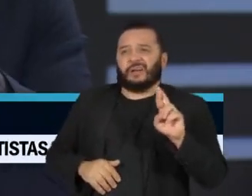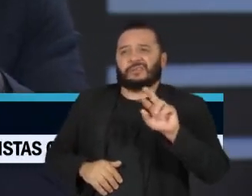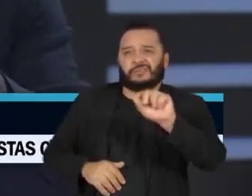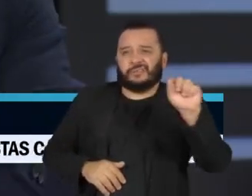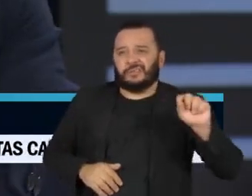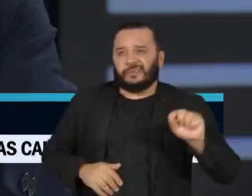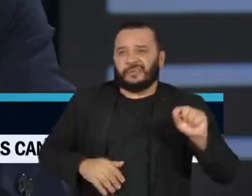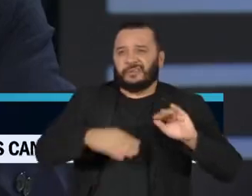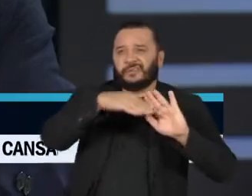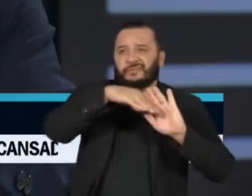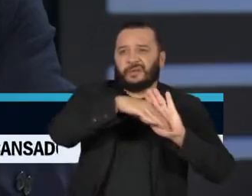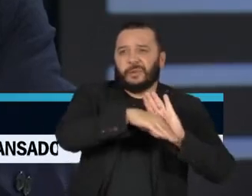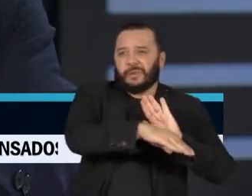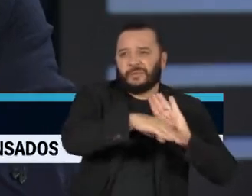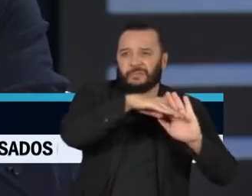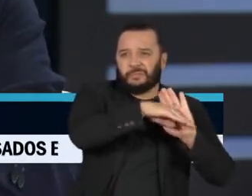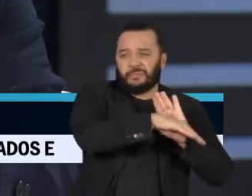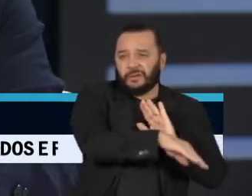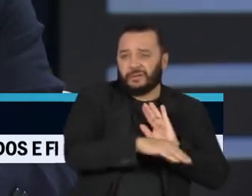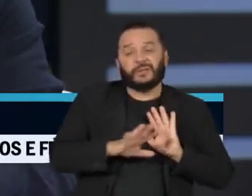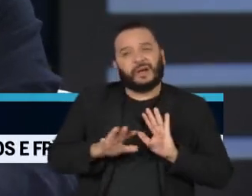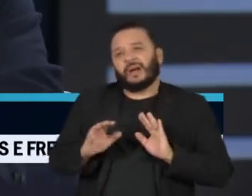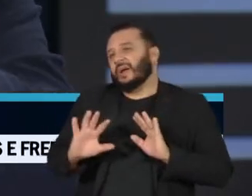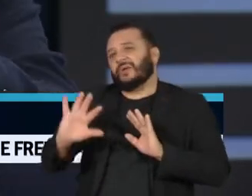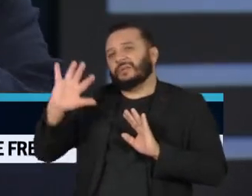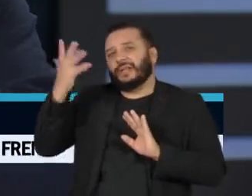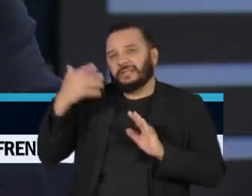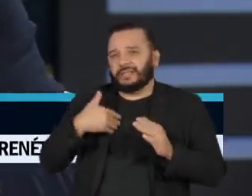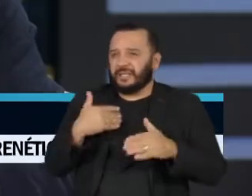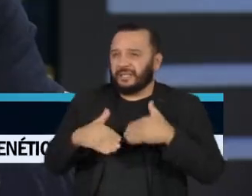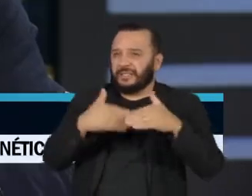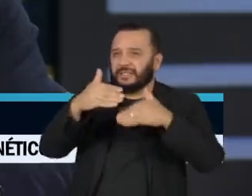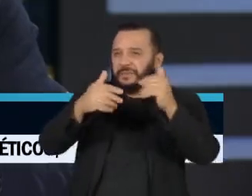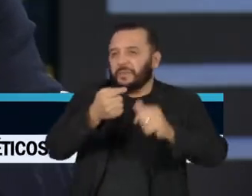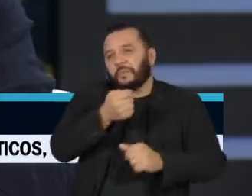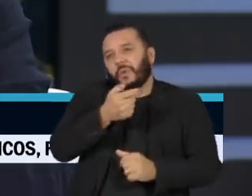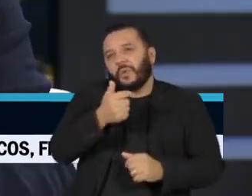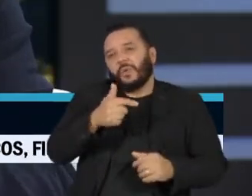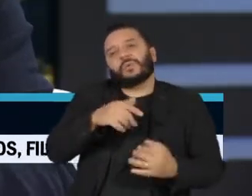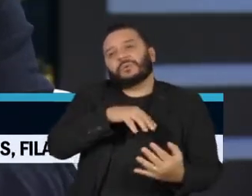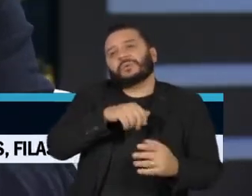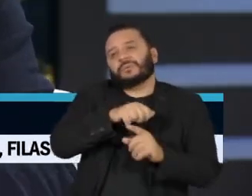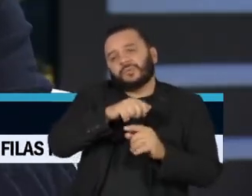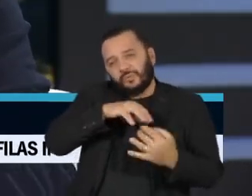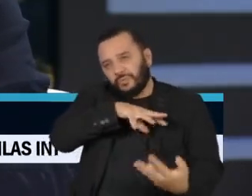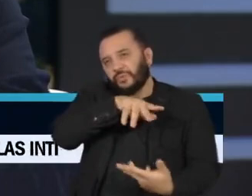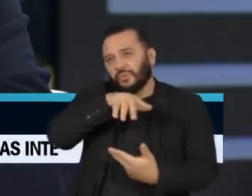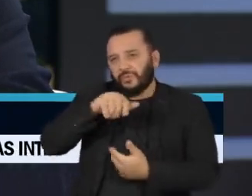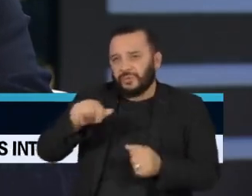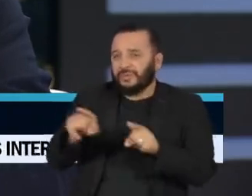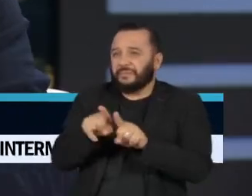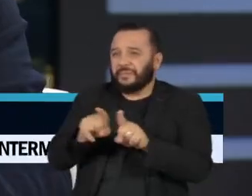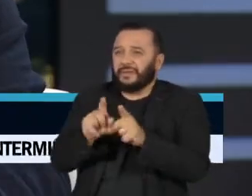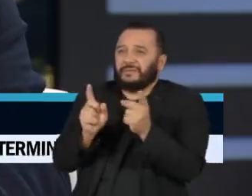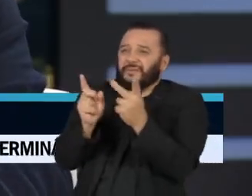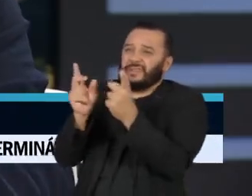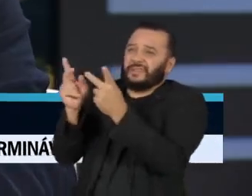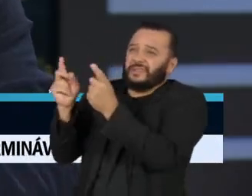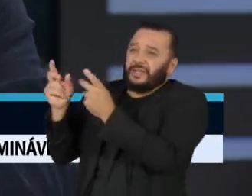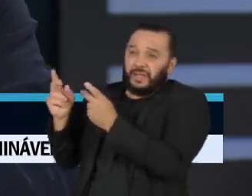a menor crescimento no mundo e consequentemente menores espaço para as nossas exportações